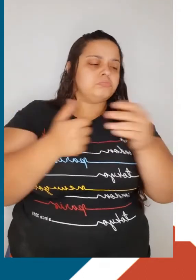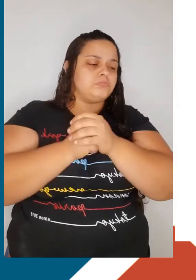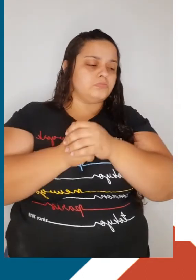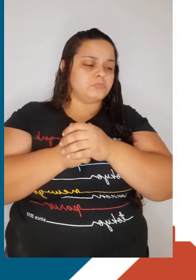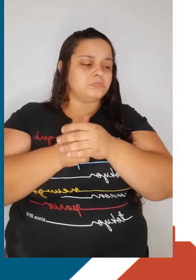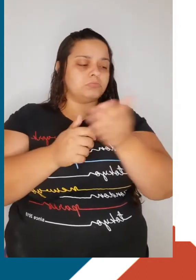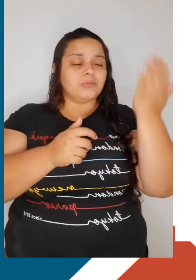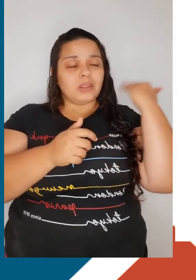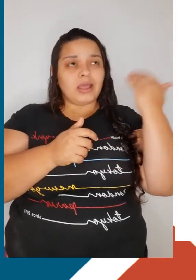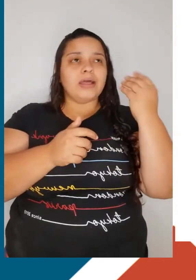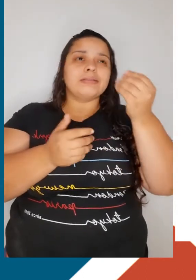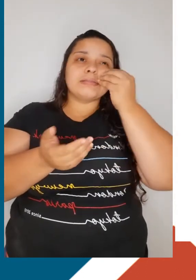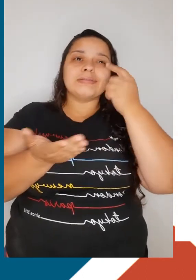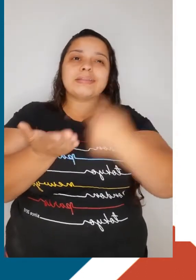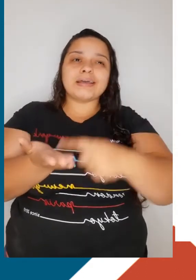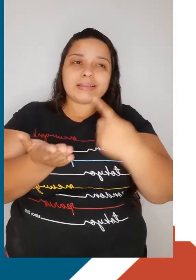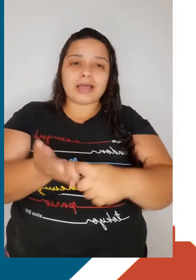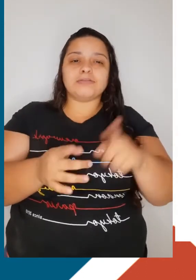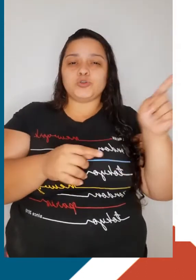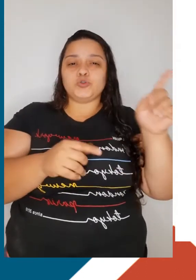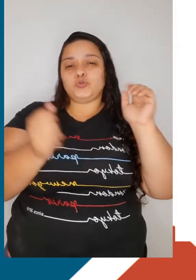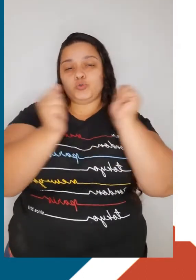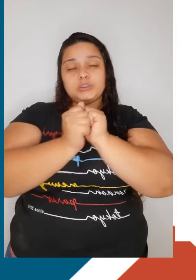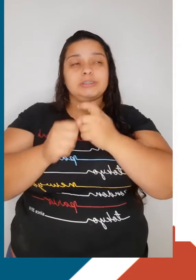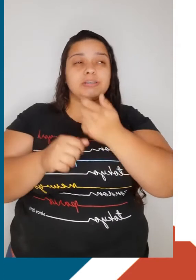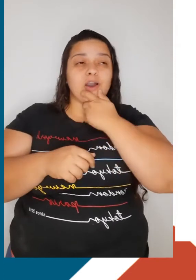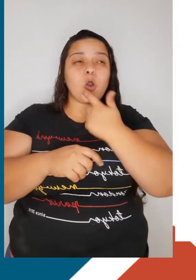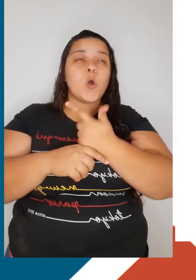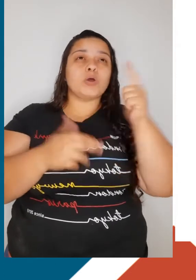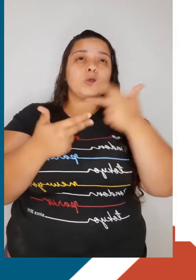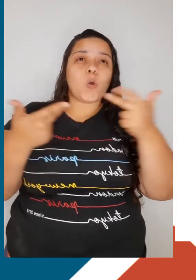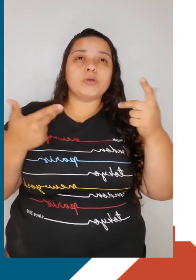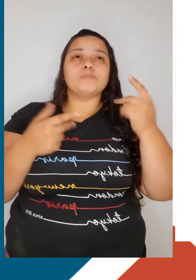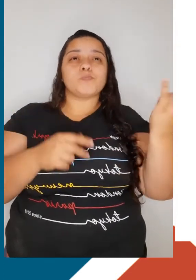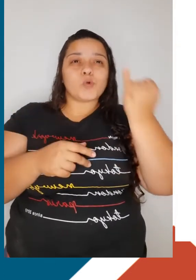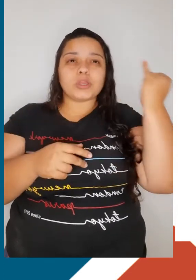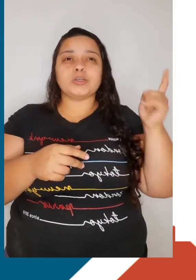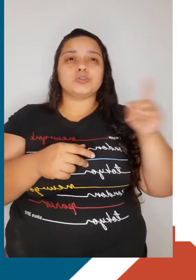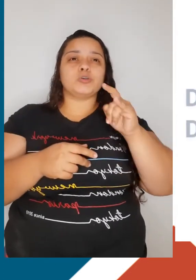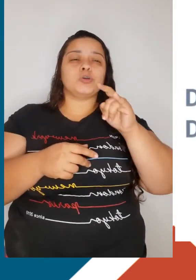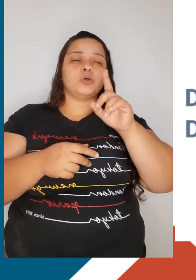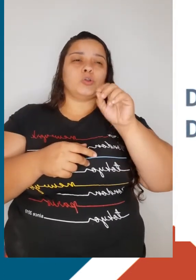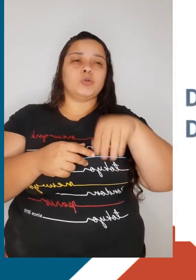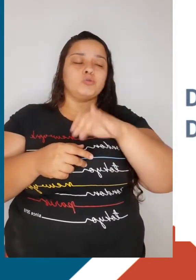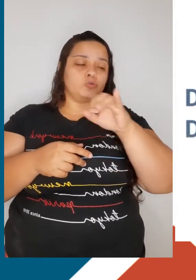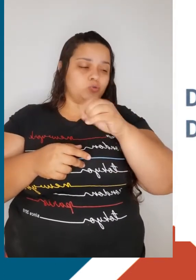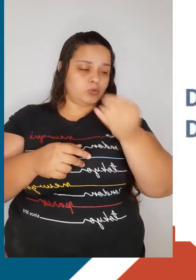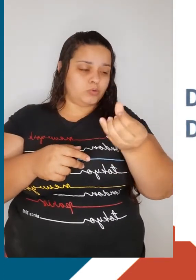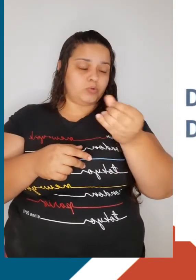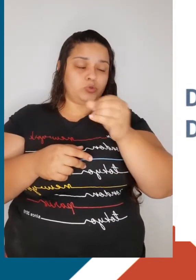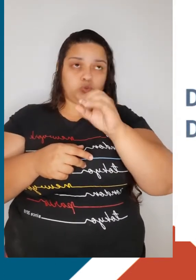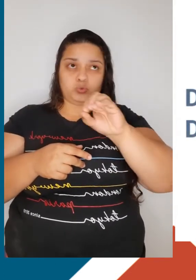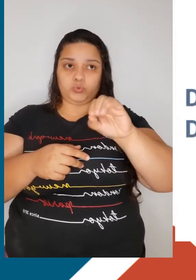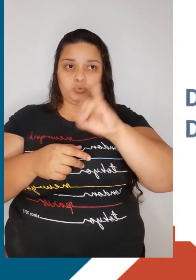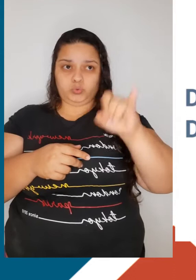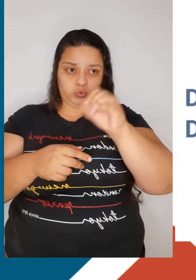depois, após importantes tratados e negociações com a Inglaterra, outra decisão importante tomada por Dom João VI foi a retirada dos